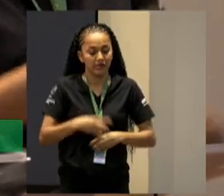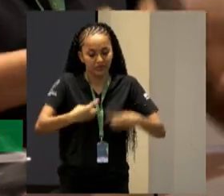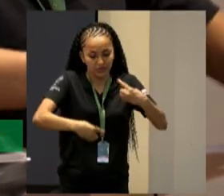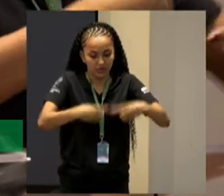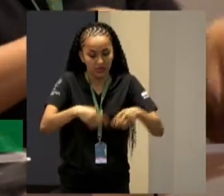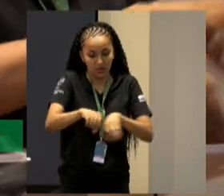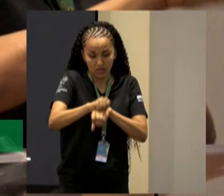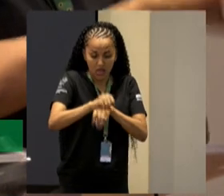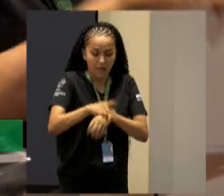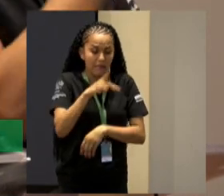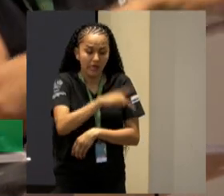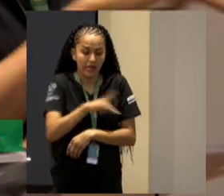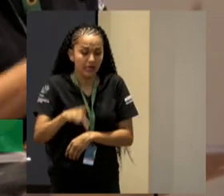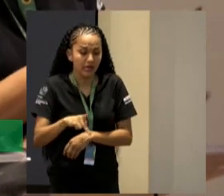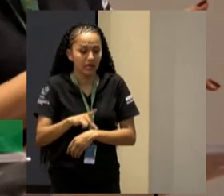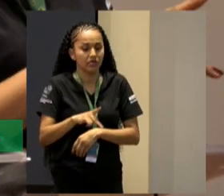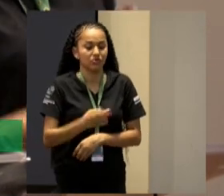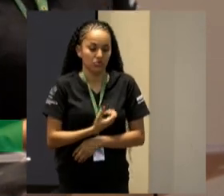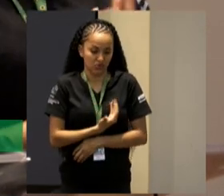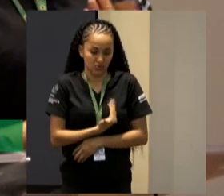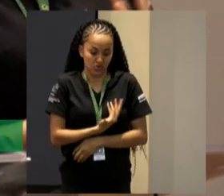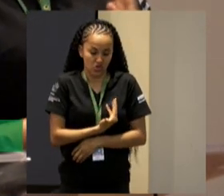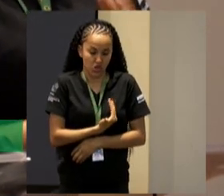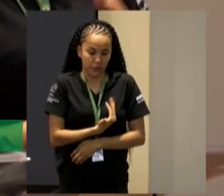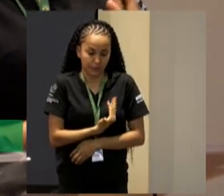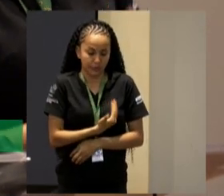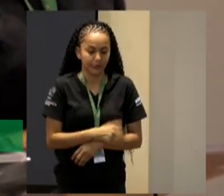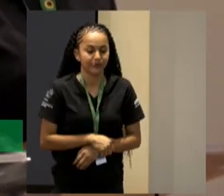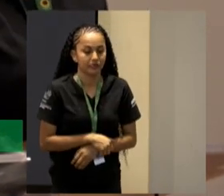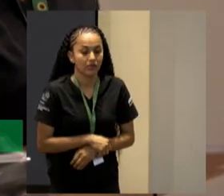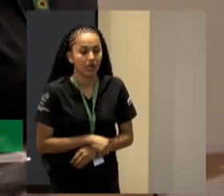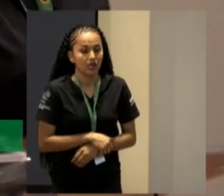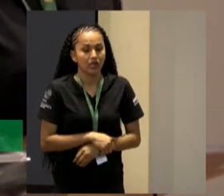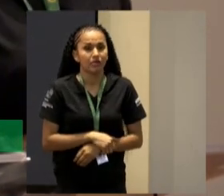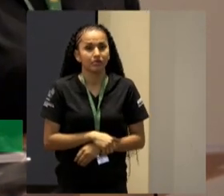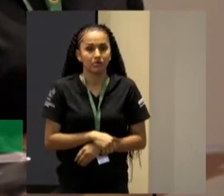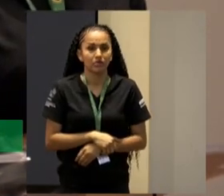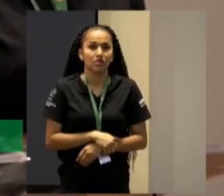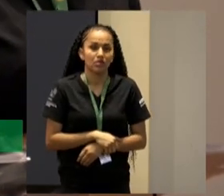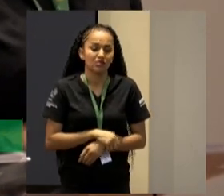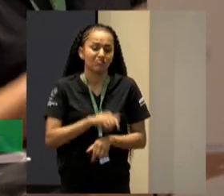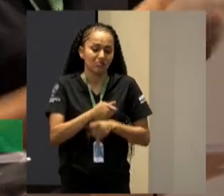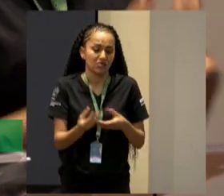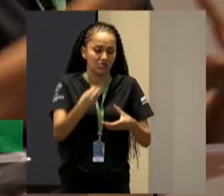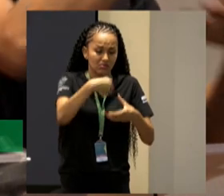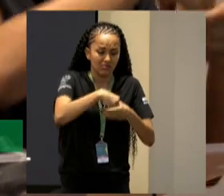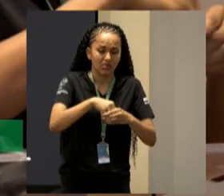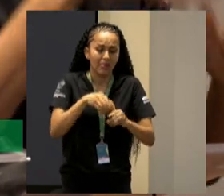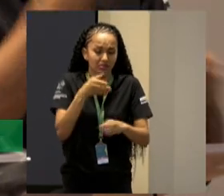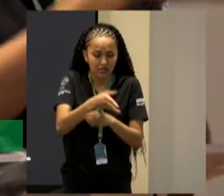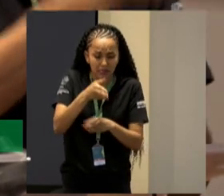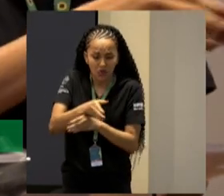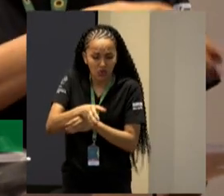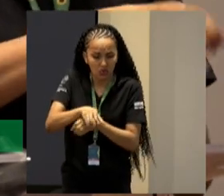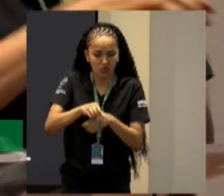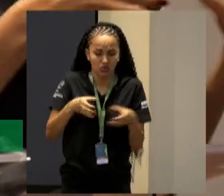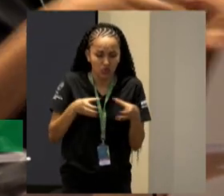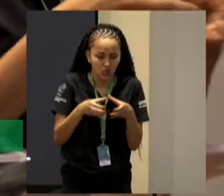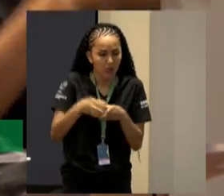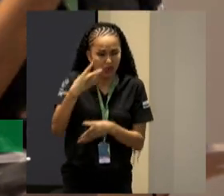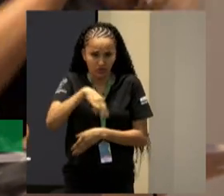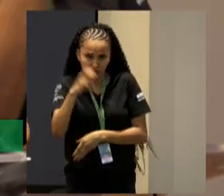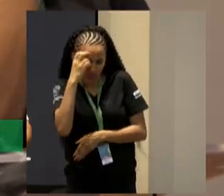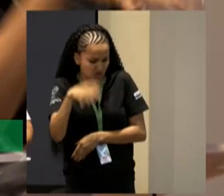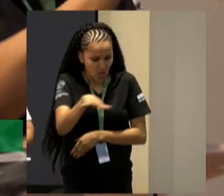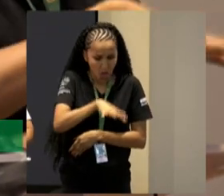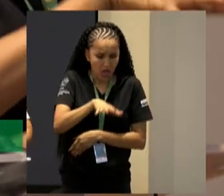educação, porque era professor do Instituto Estadual de Educação. Ocupou as comissões da casa, as comissões de cultura e